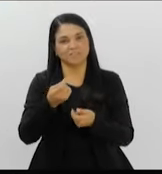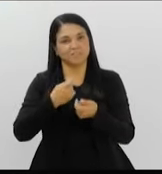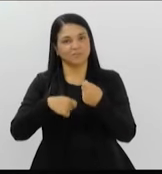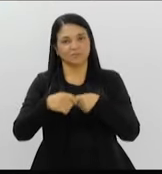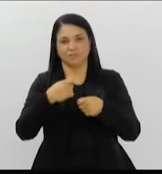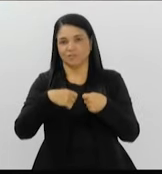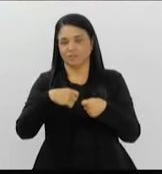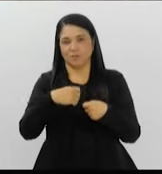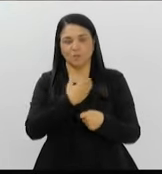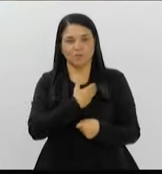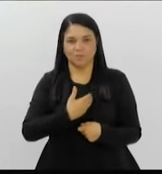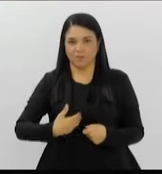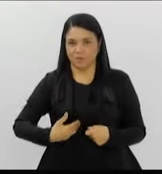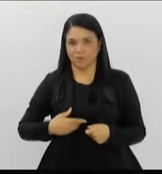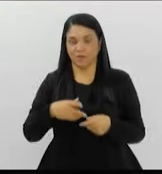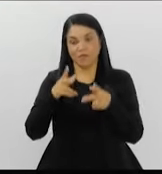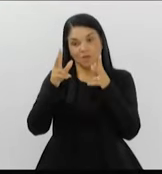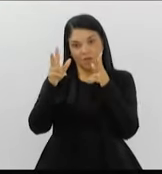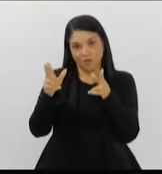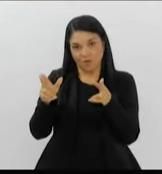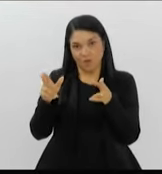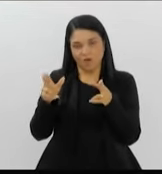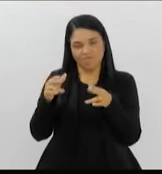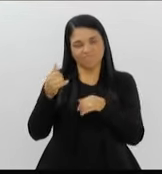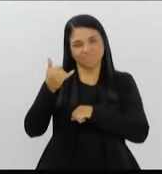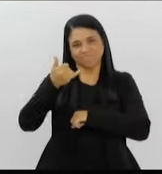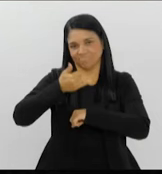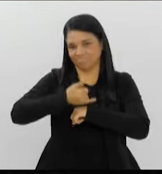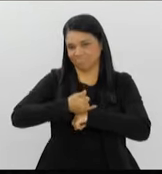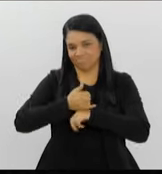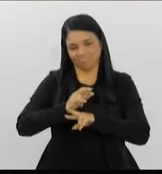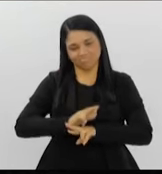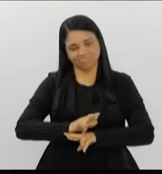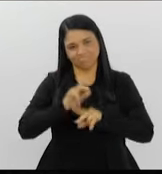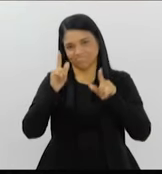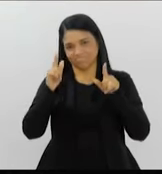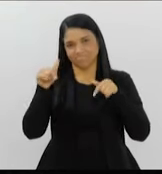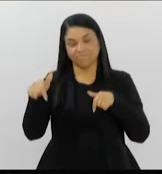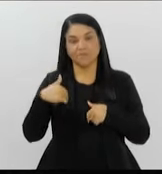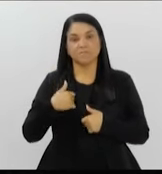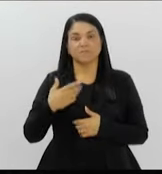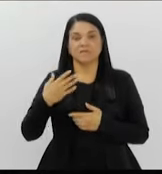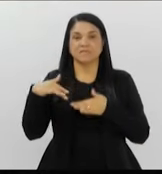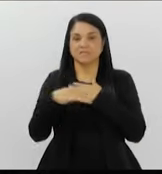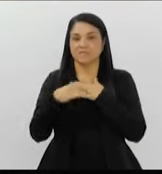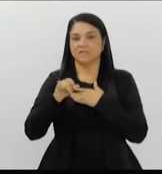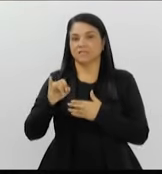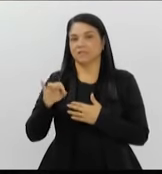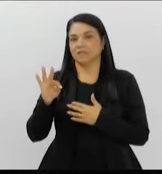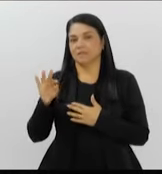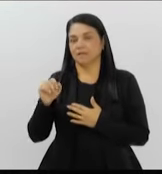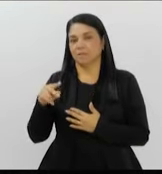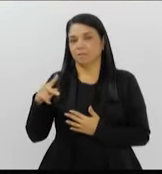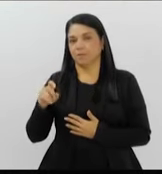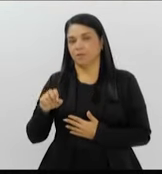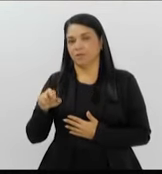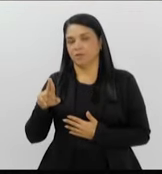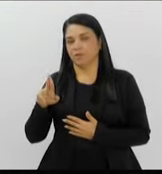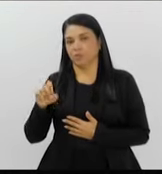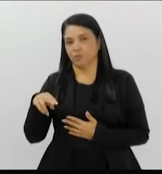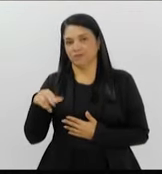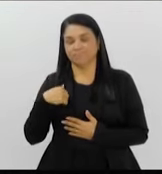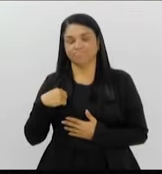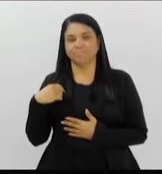pública, como a gente viu falar de Volta Redonda. Itaperuna, que é a minha cidade, passa por momentos